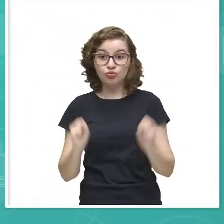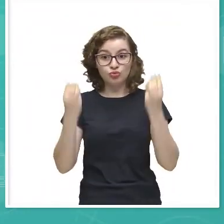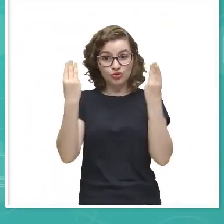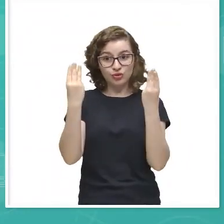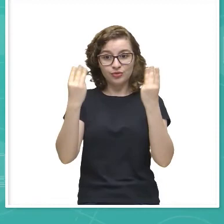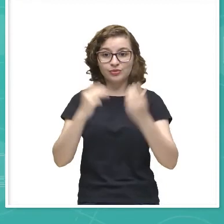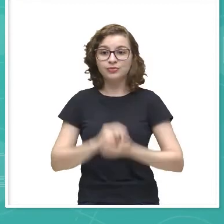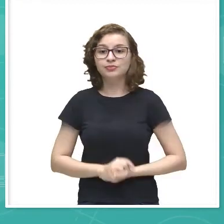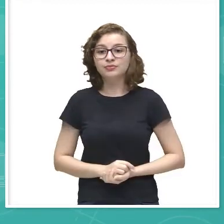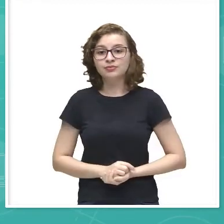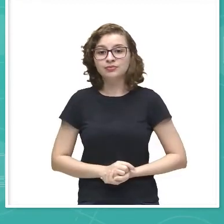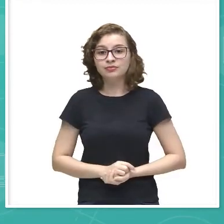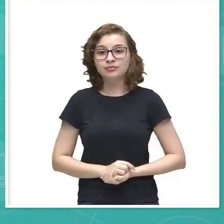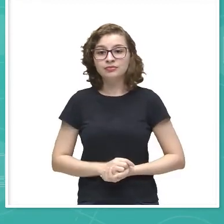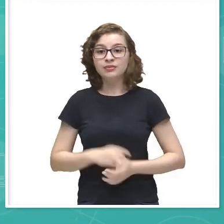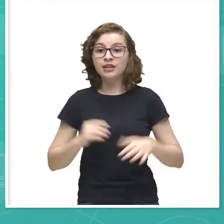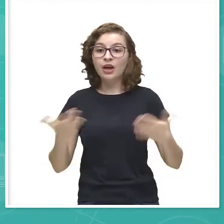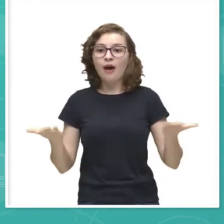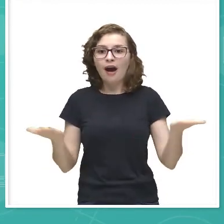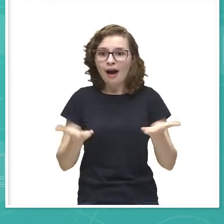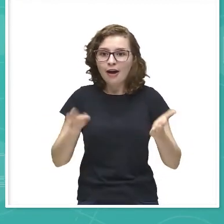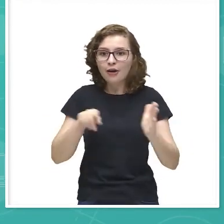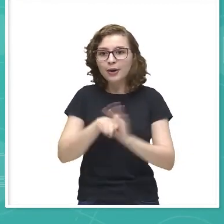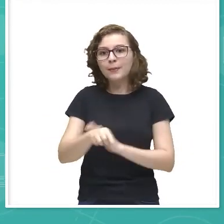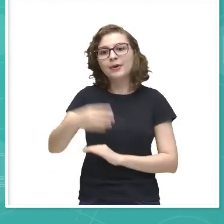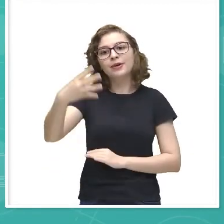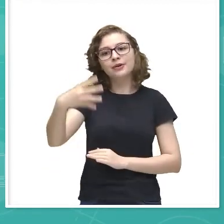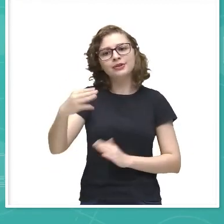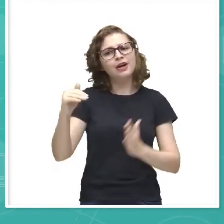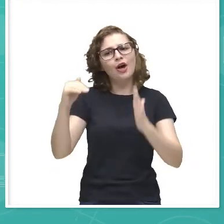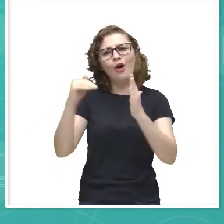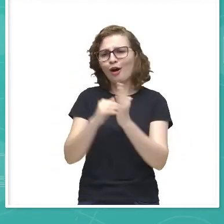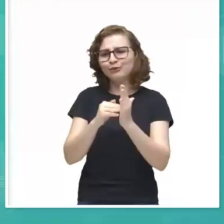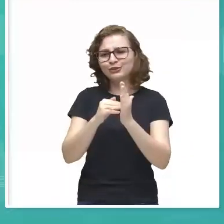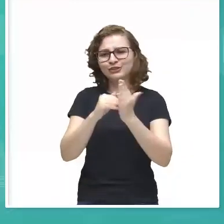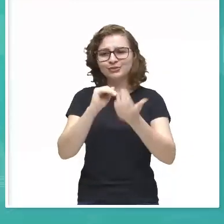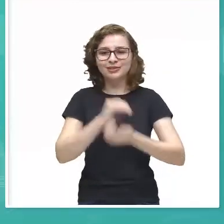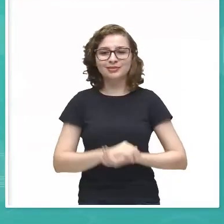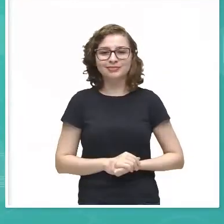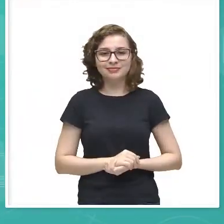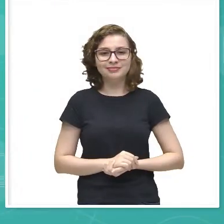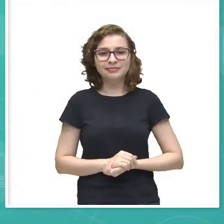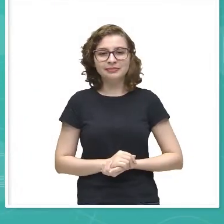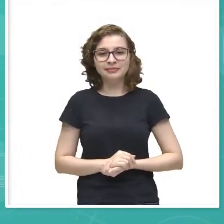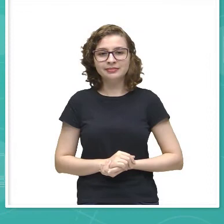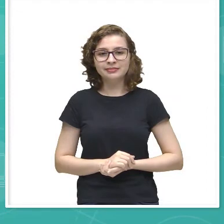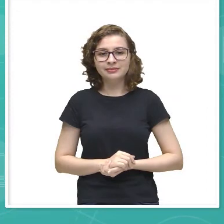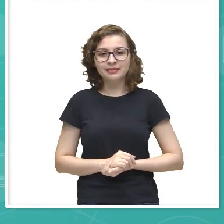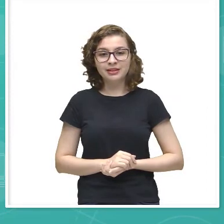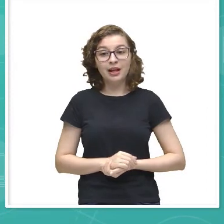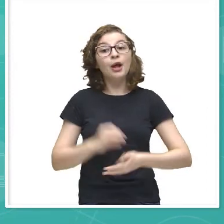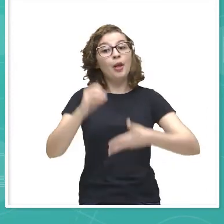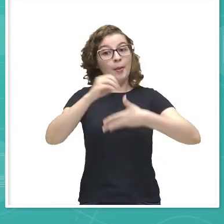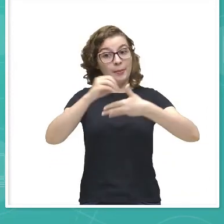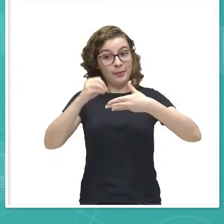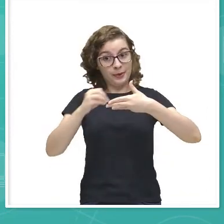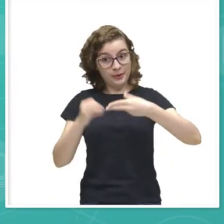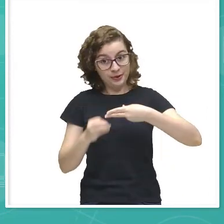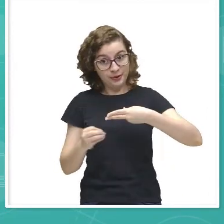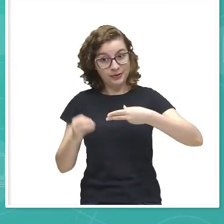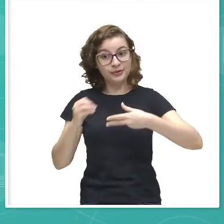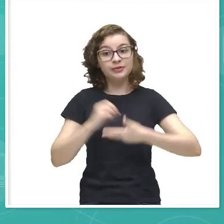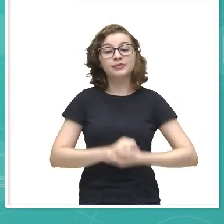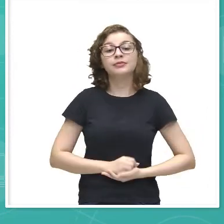ok? Então agora nós vamos para a nossa quarta e última questão de hoje. Outra questão do Enem